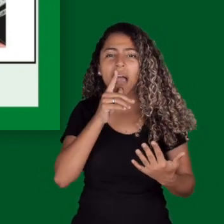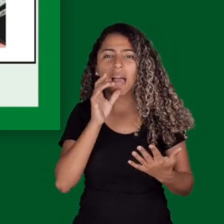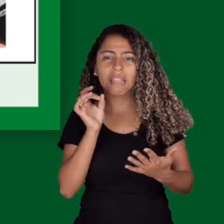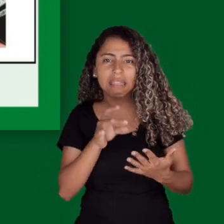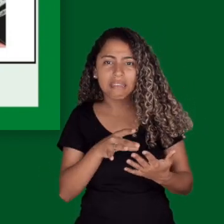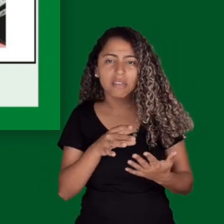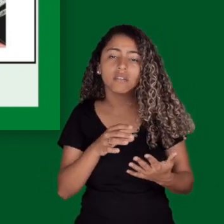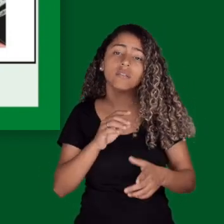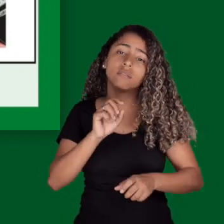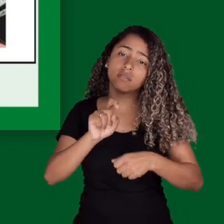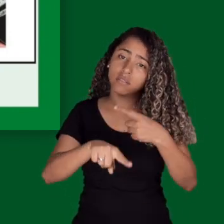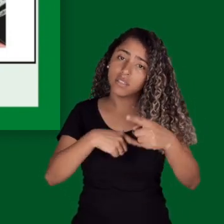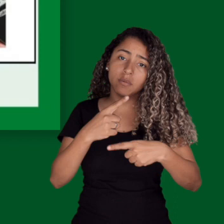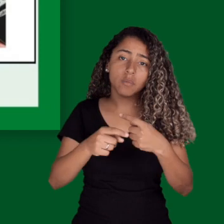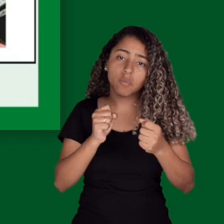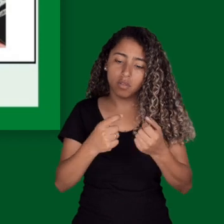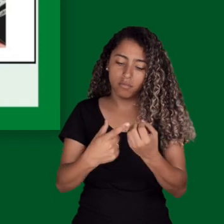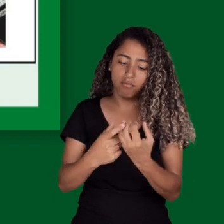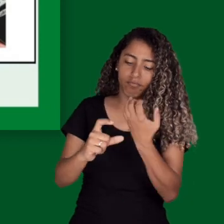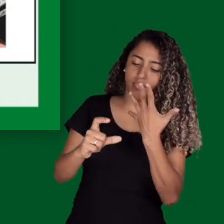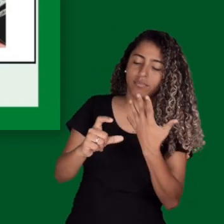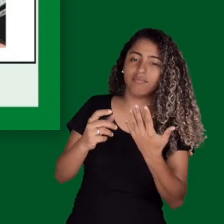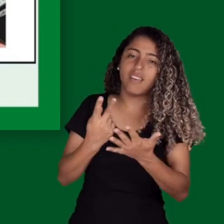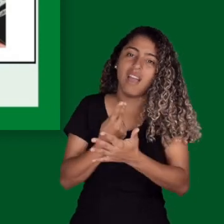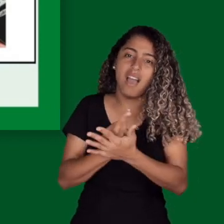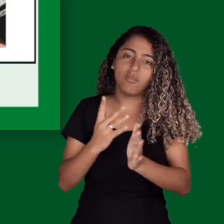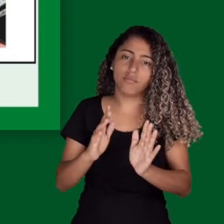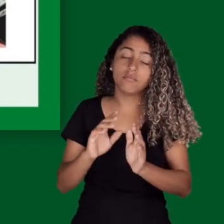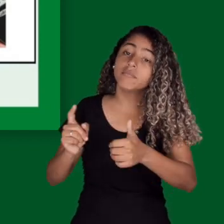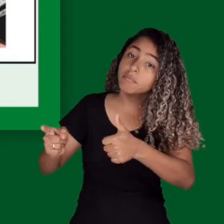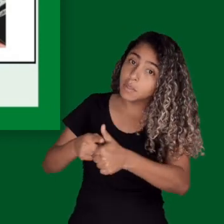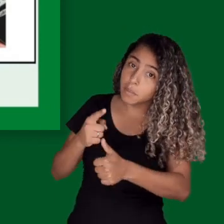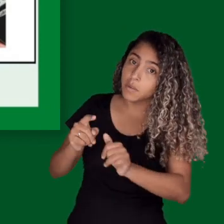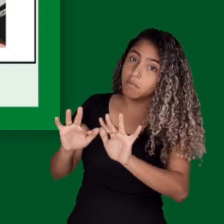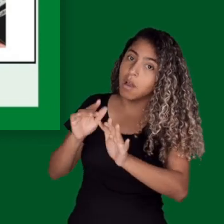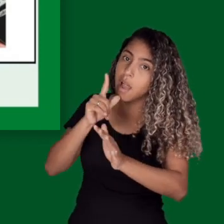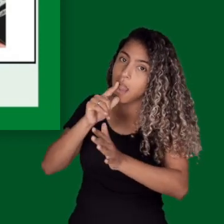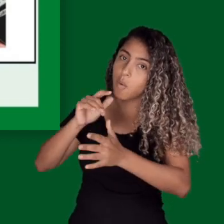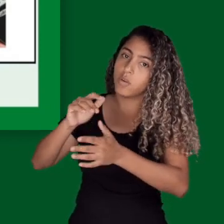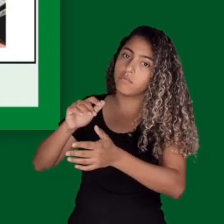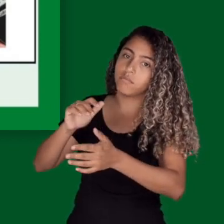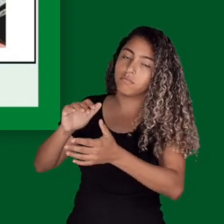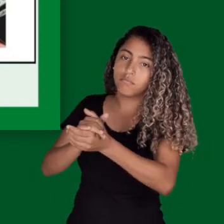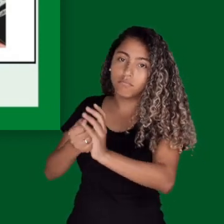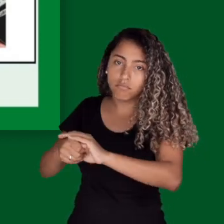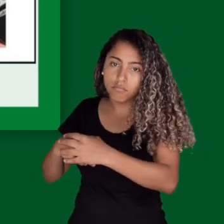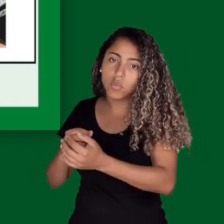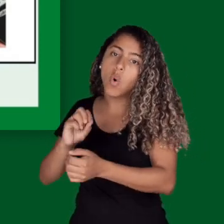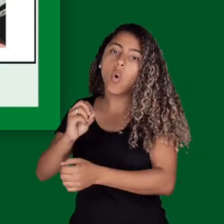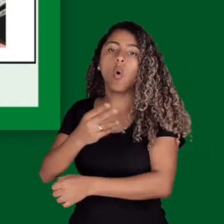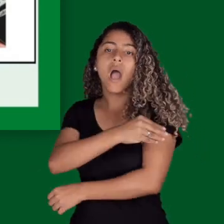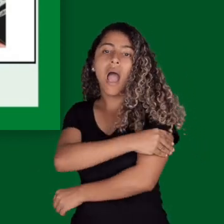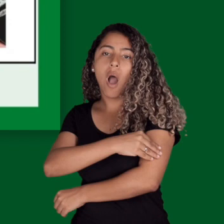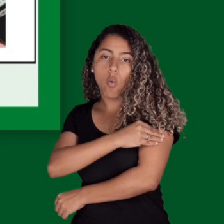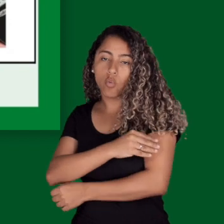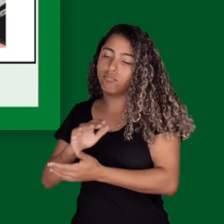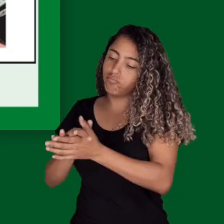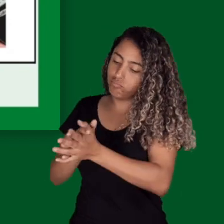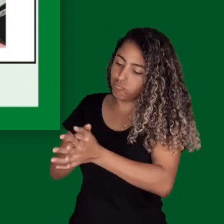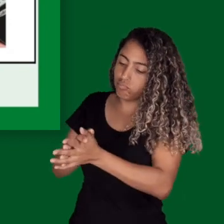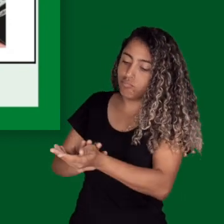ideal é que esse aluno, essa criança, esse adolescente, eles limpem a mãozinha com água e sabão ou com álcool